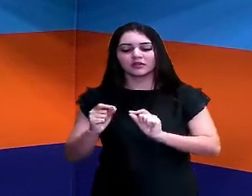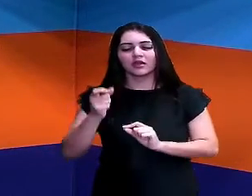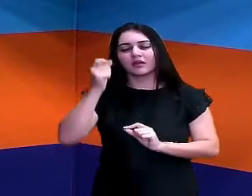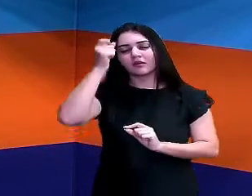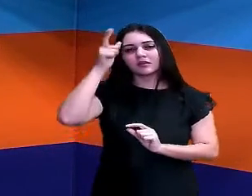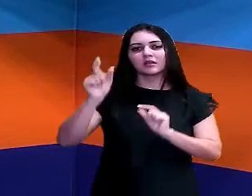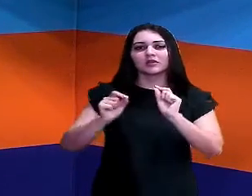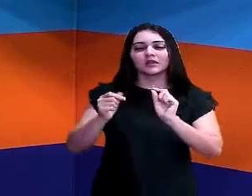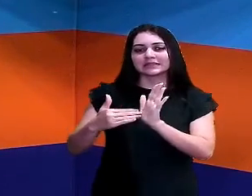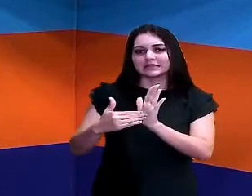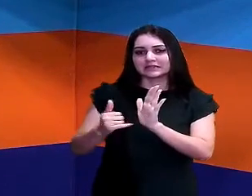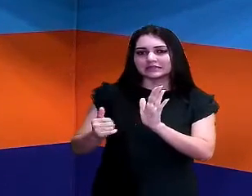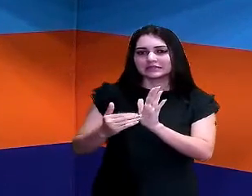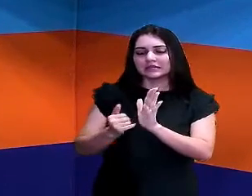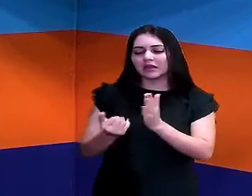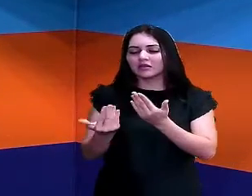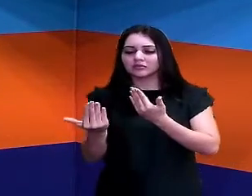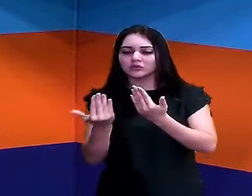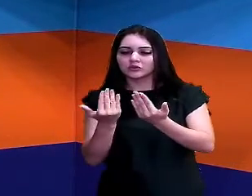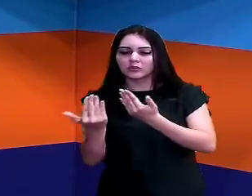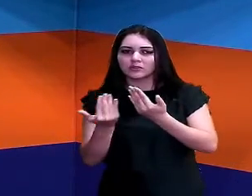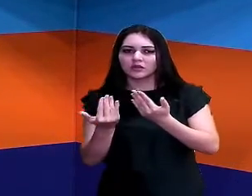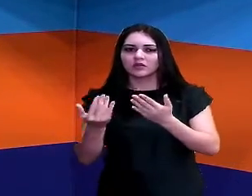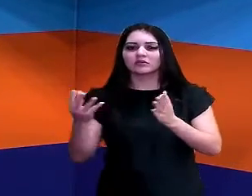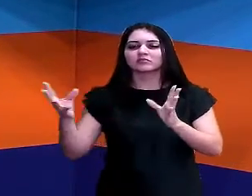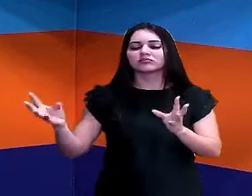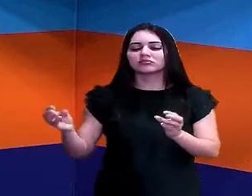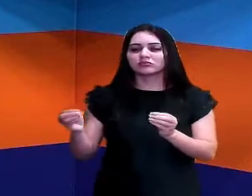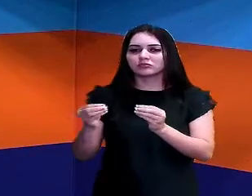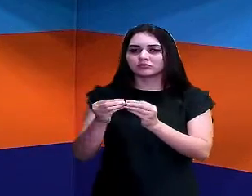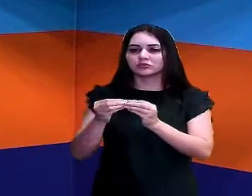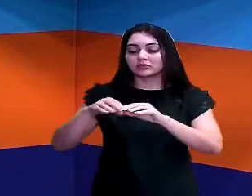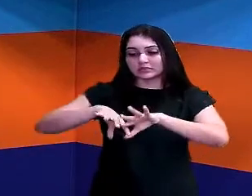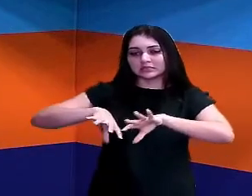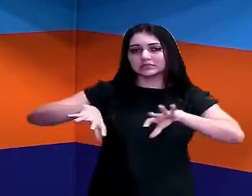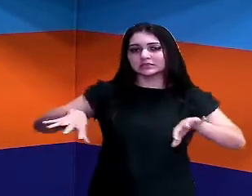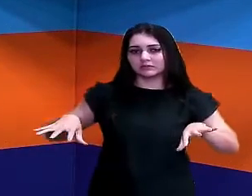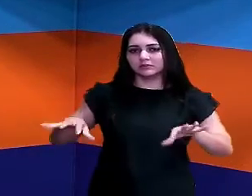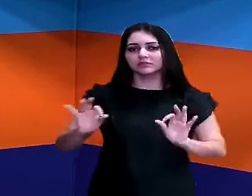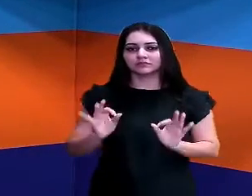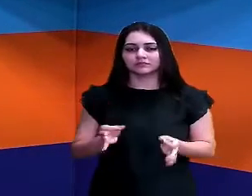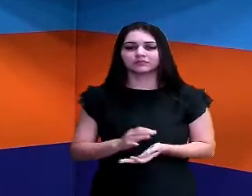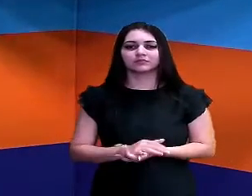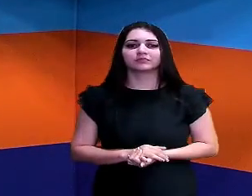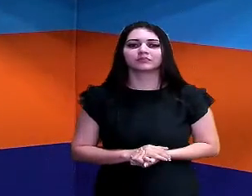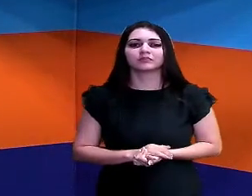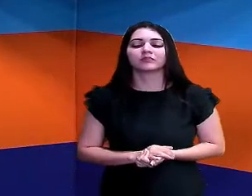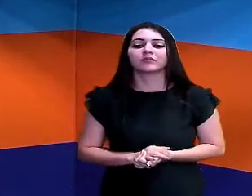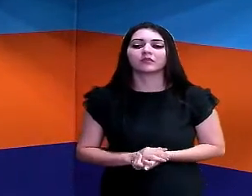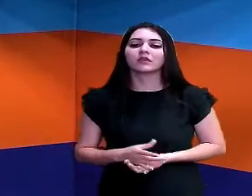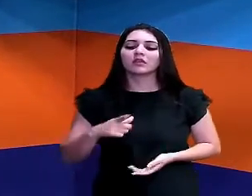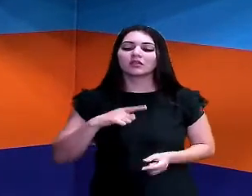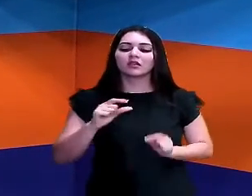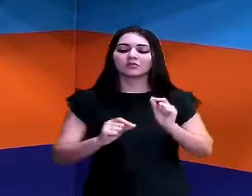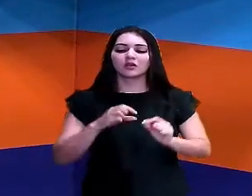de tirar, de comparar, de completar e de separar, tá? E aí eu tenho